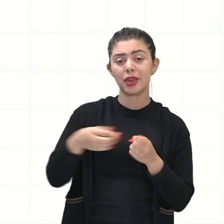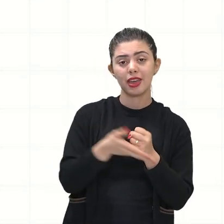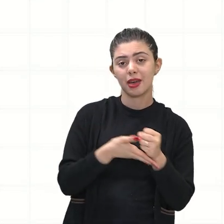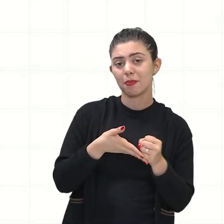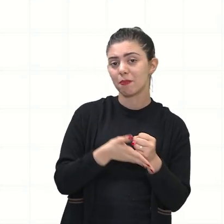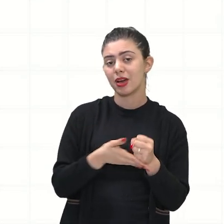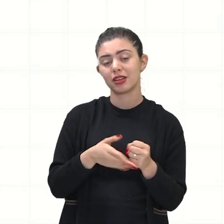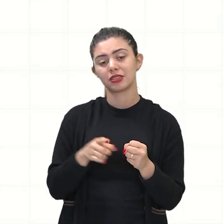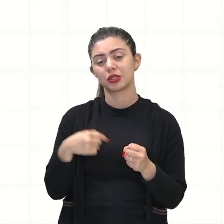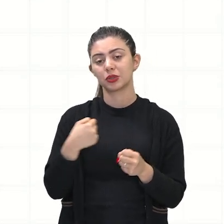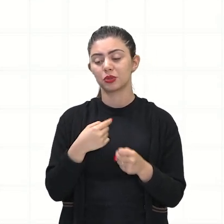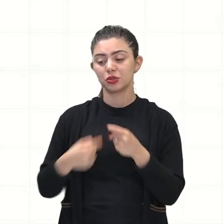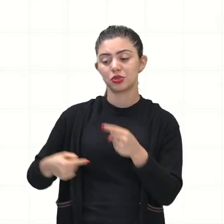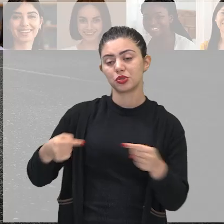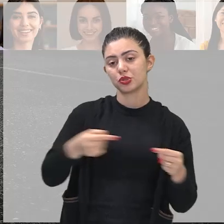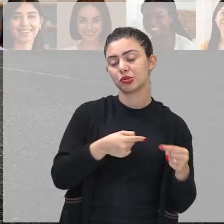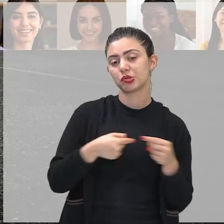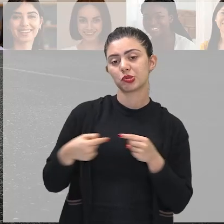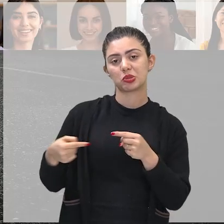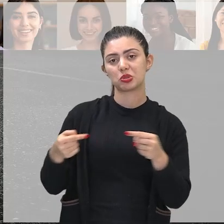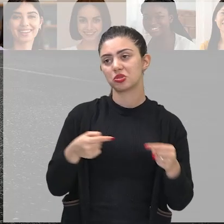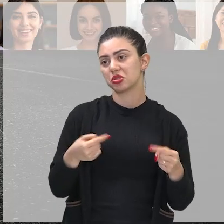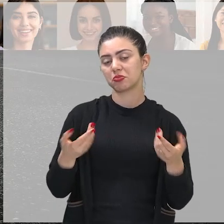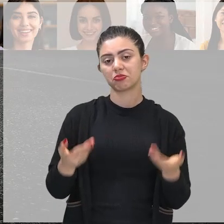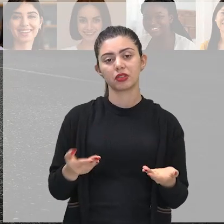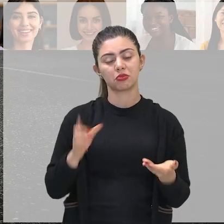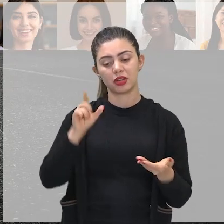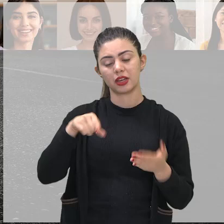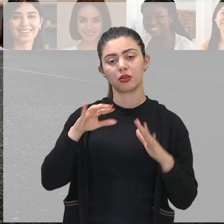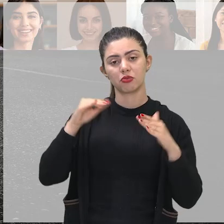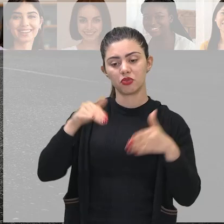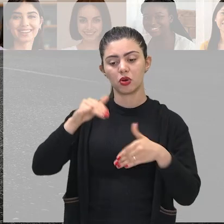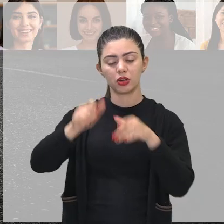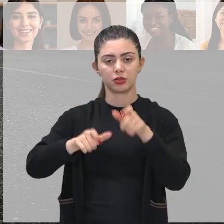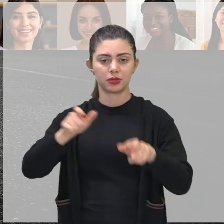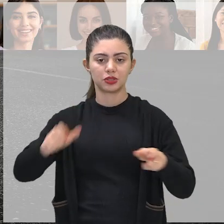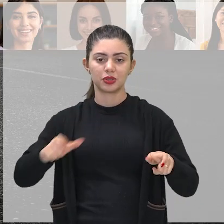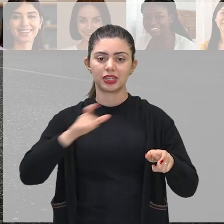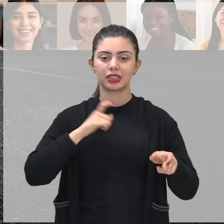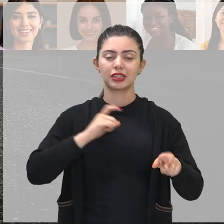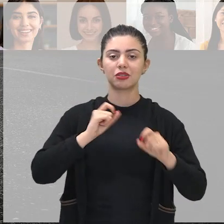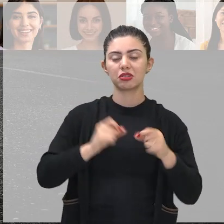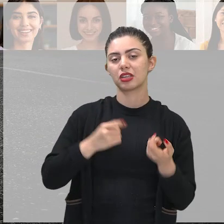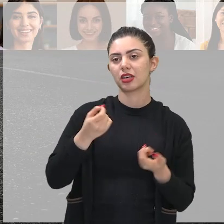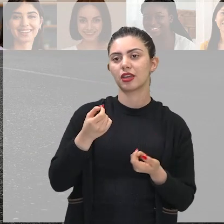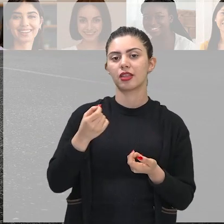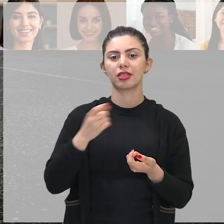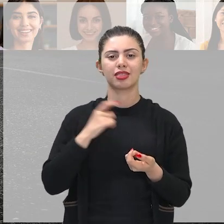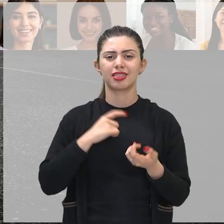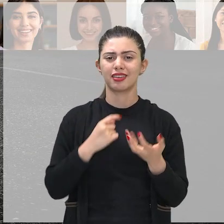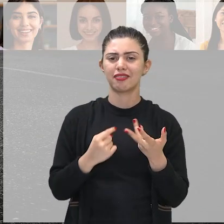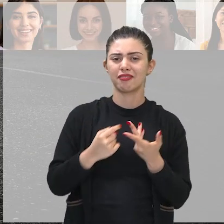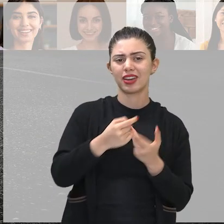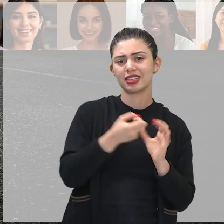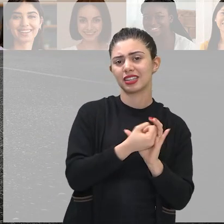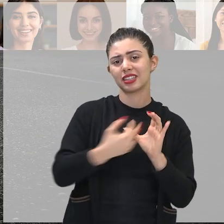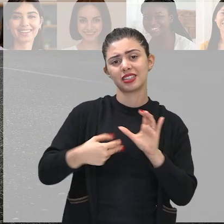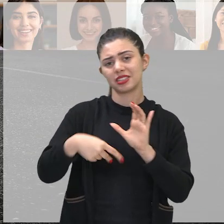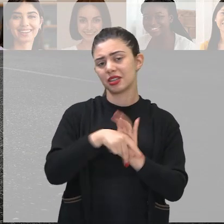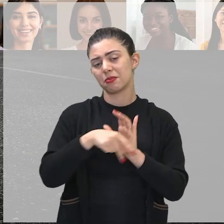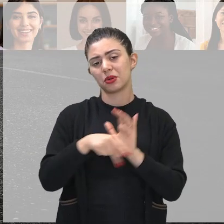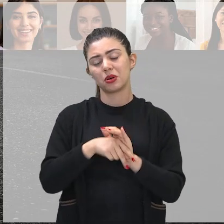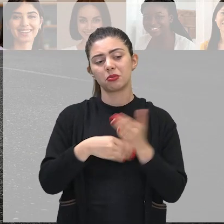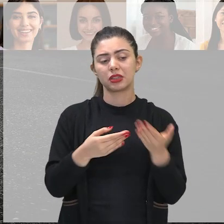base para a discussão e respeito às pessoas que são de várias etnias, de vários povos,